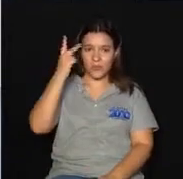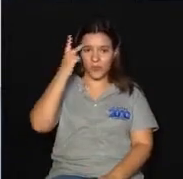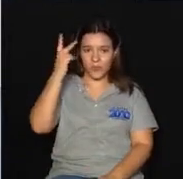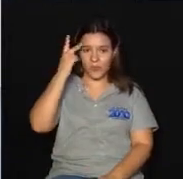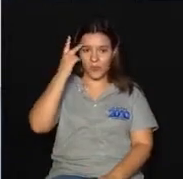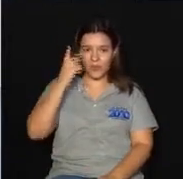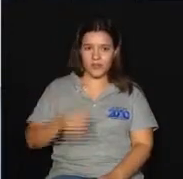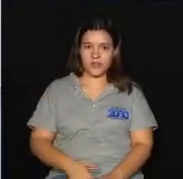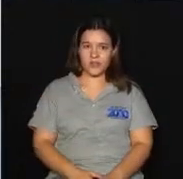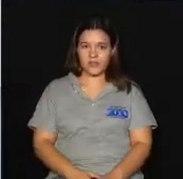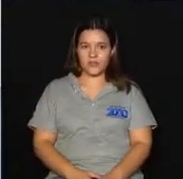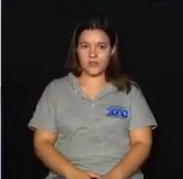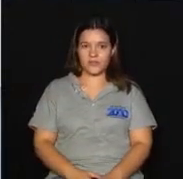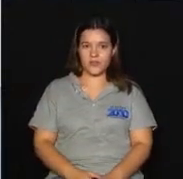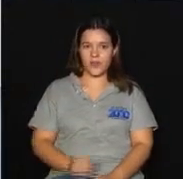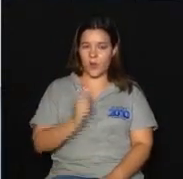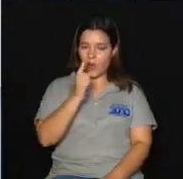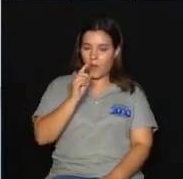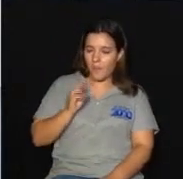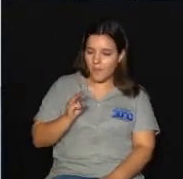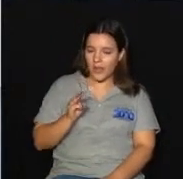Paulo, a diferença ficou em